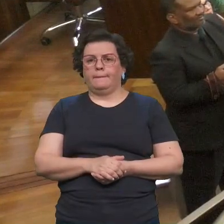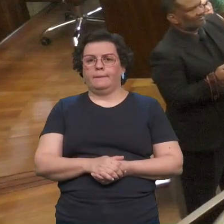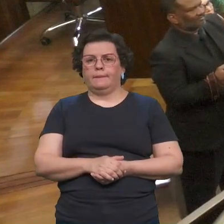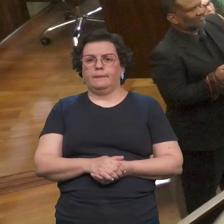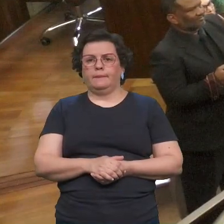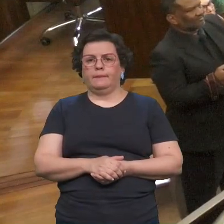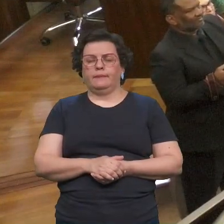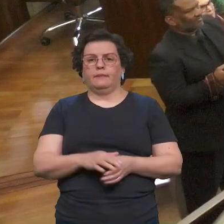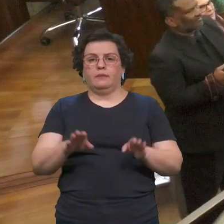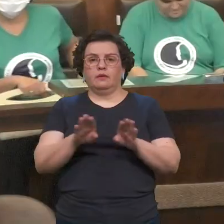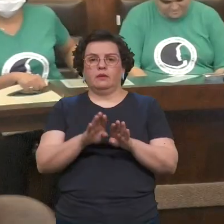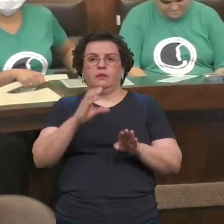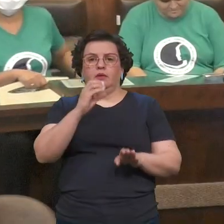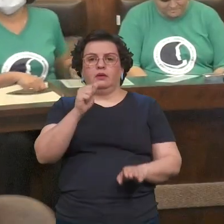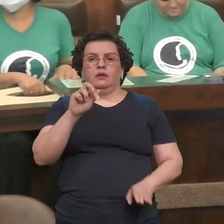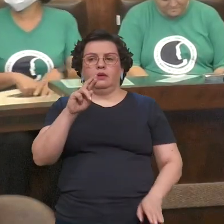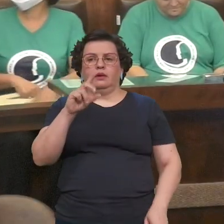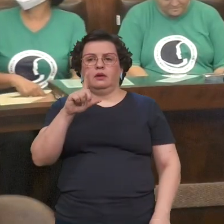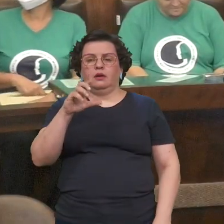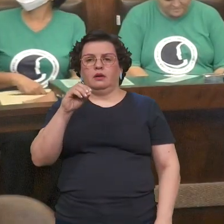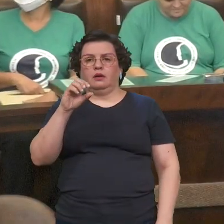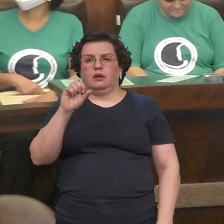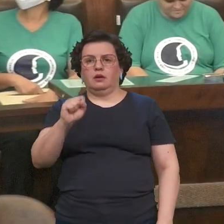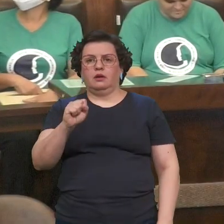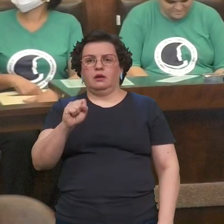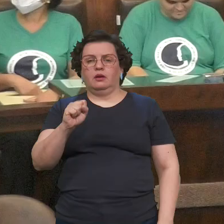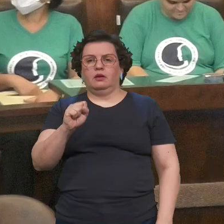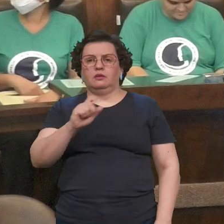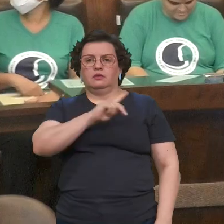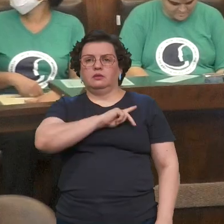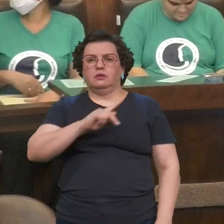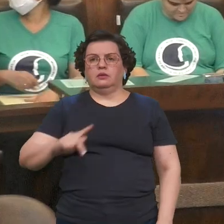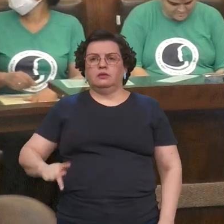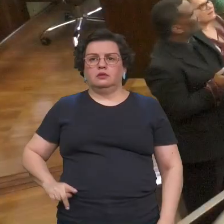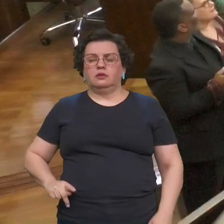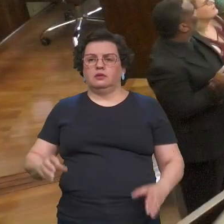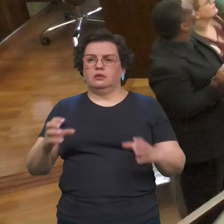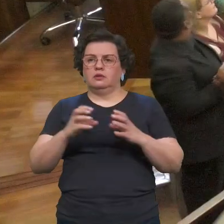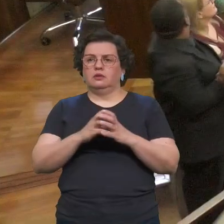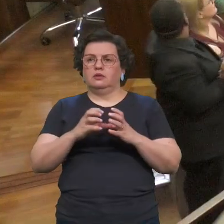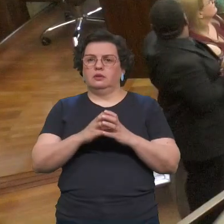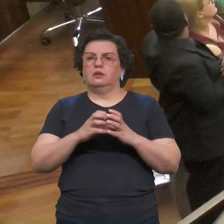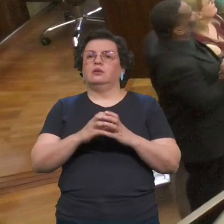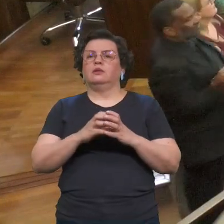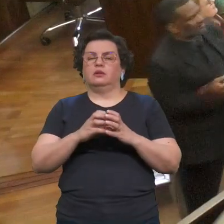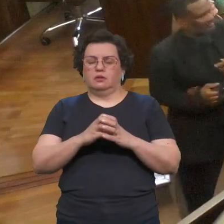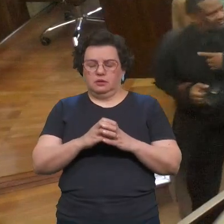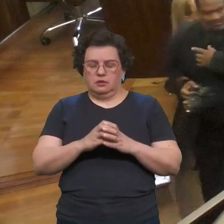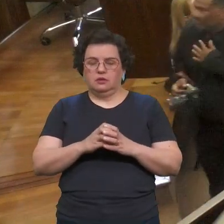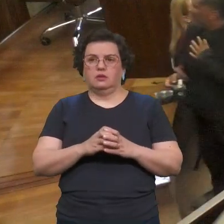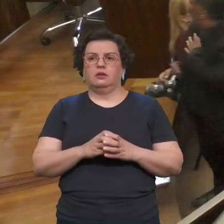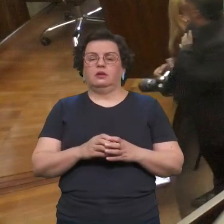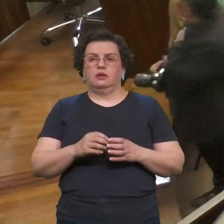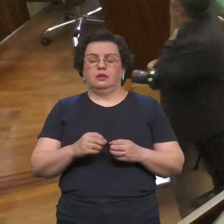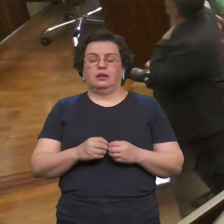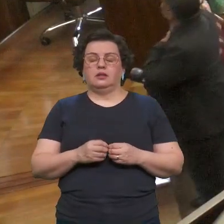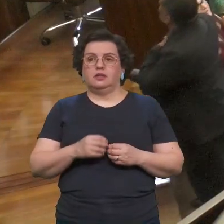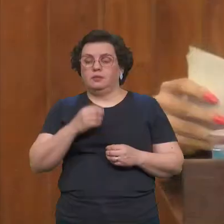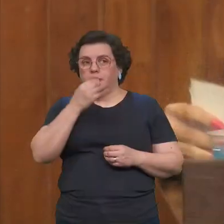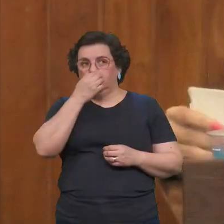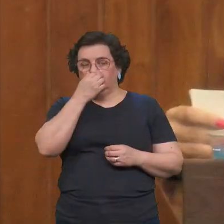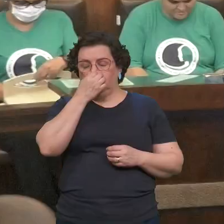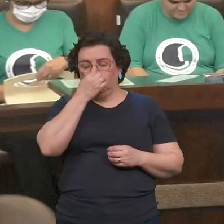E Dr. Carlos Roberto Gonçalves, presidente da Comissão de Direito de Trânsito da OAB Marília.